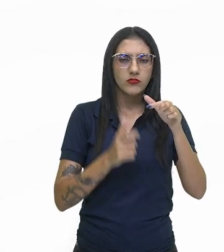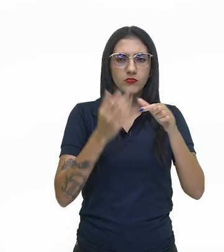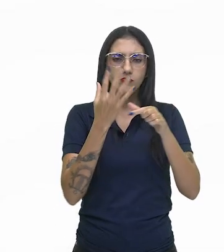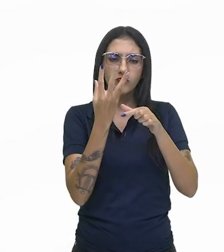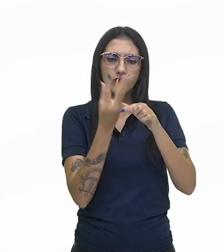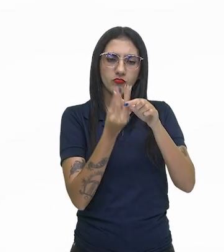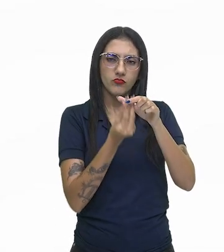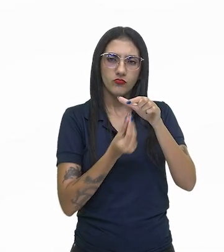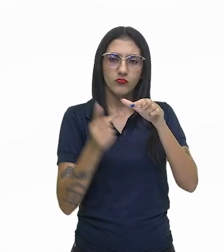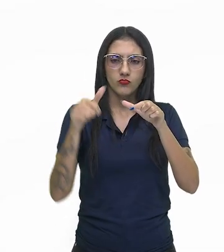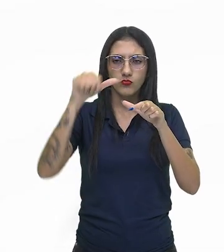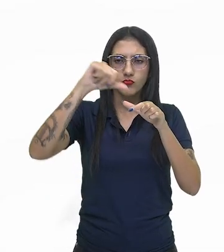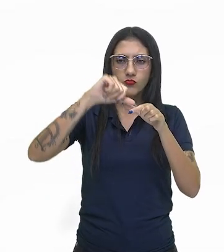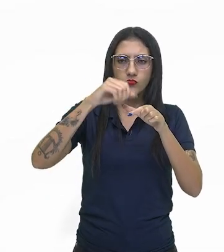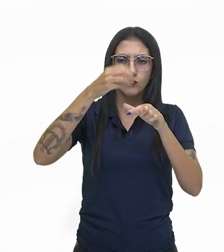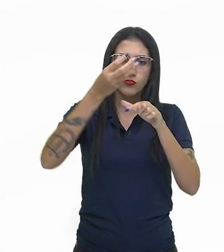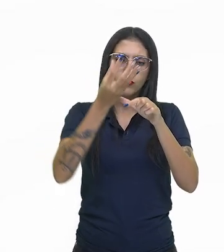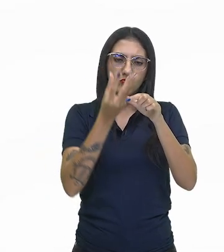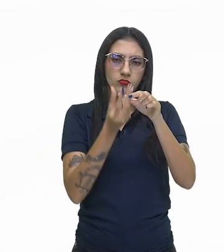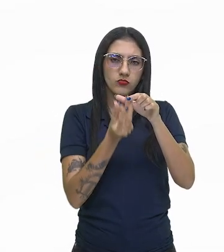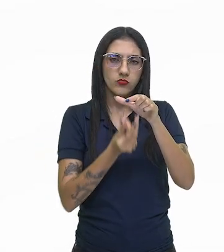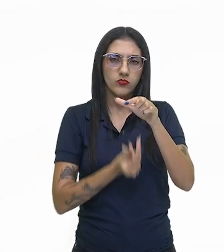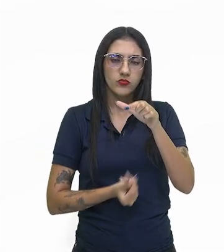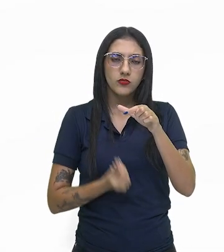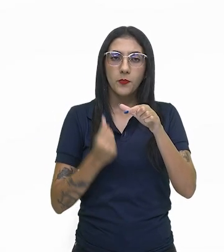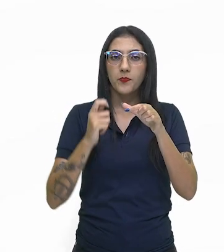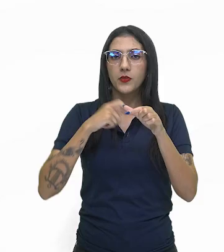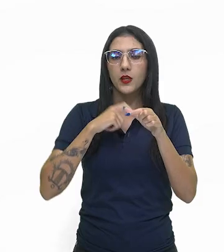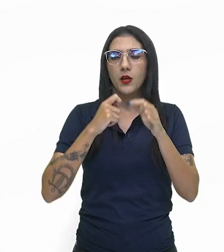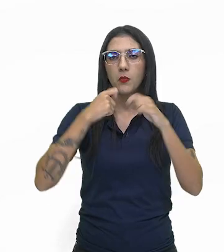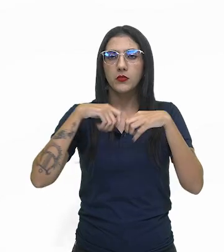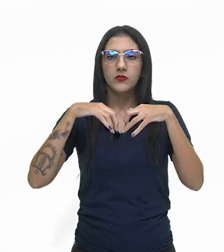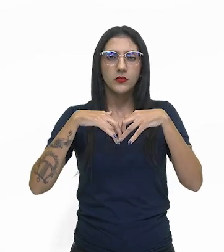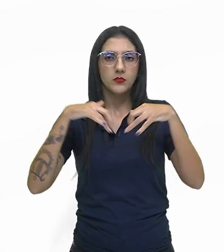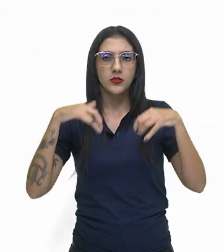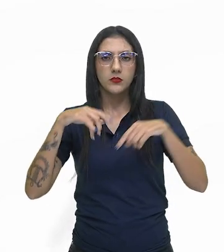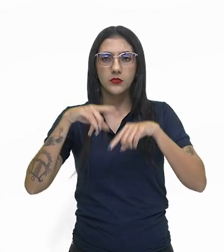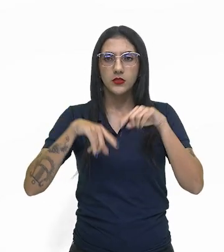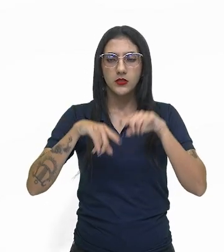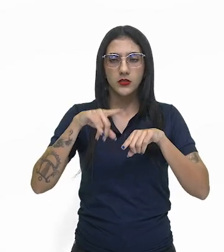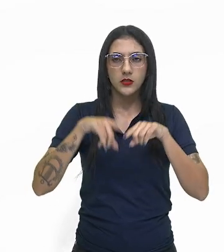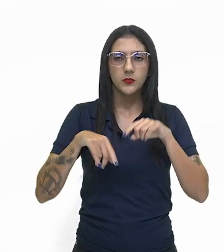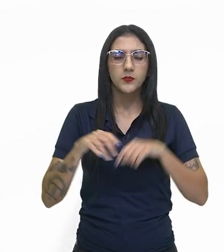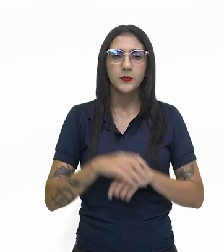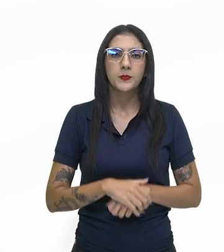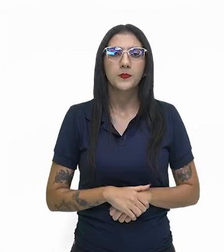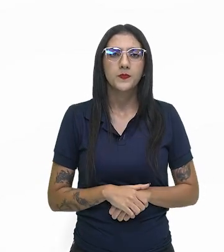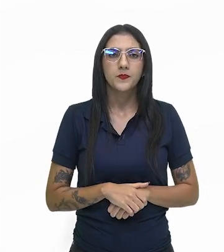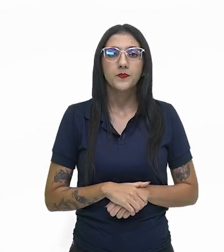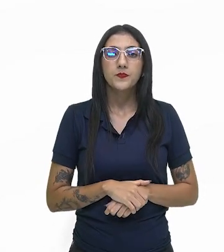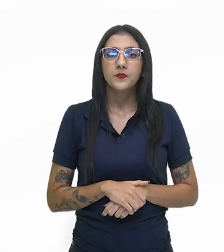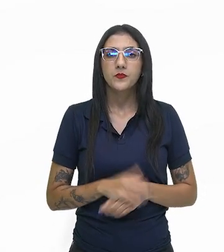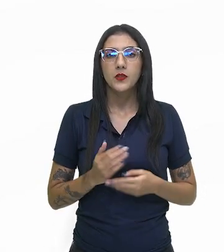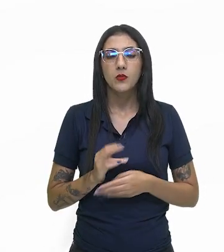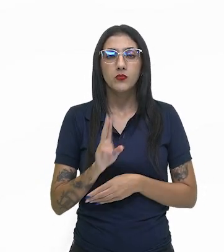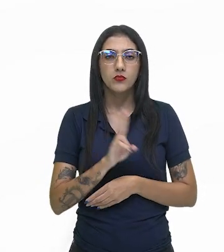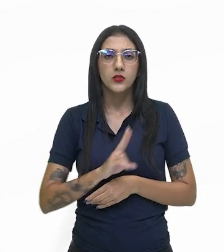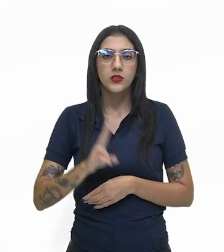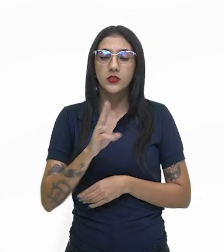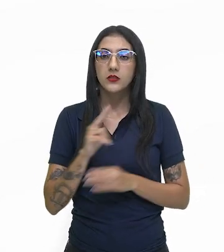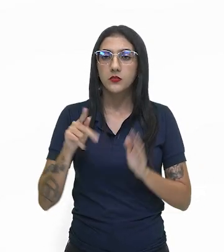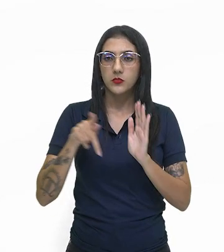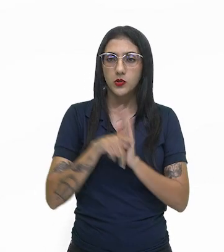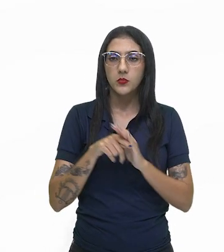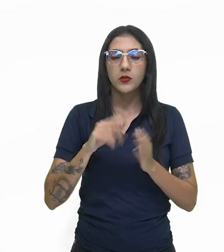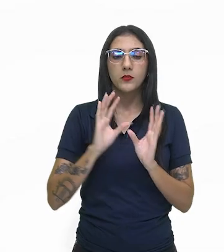vai separar, né, uma mistura, tá? Então, a filtração é um método de separação de substâncias que estão presentes em